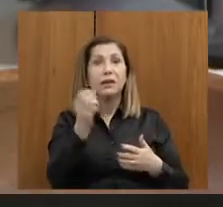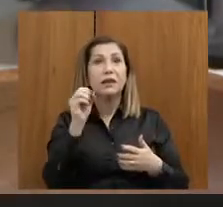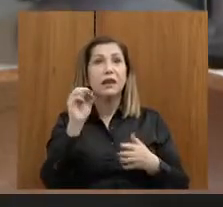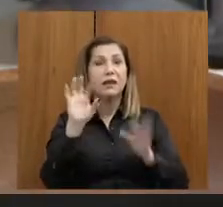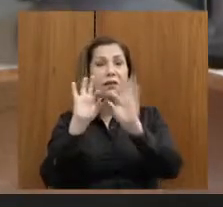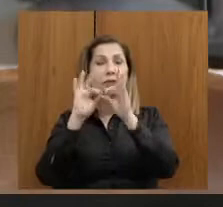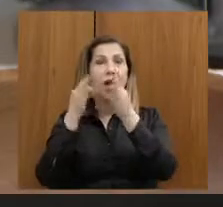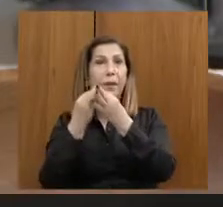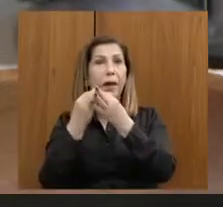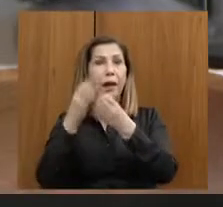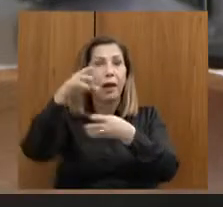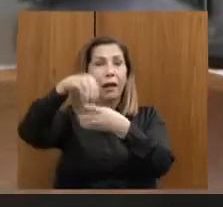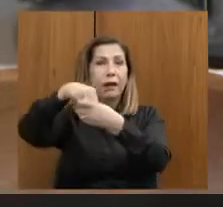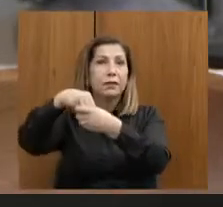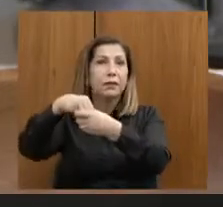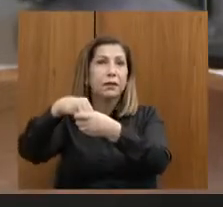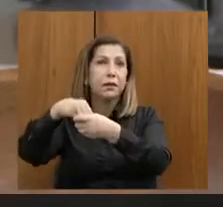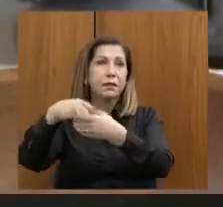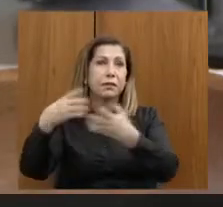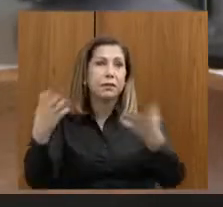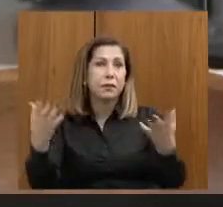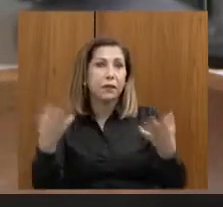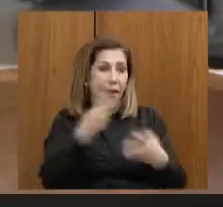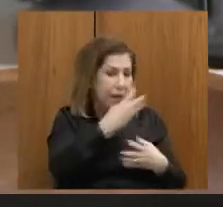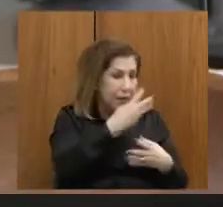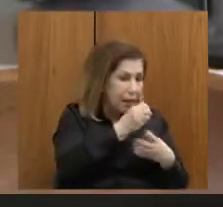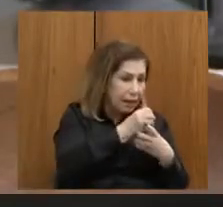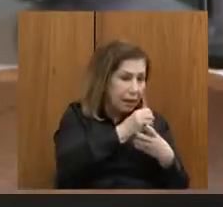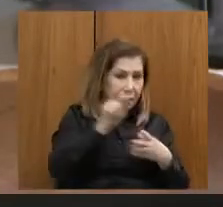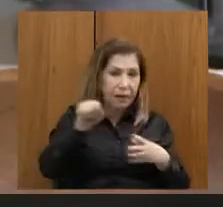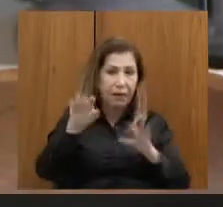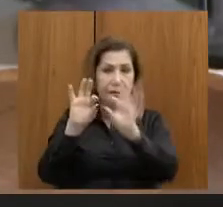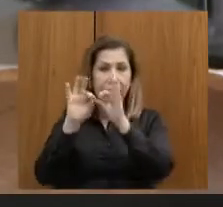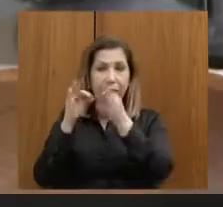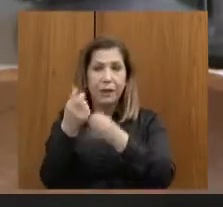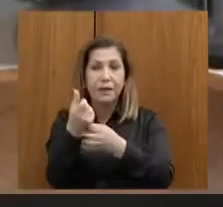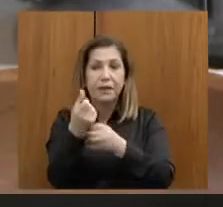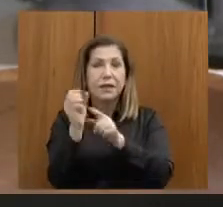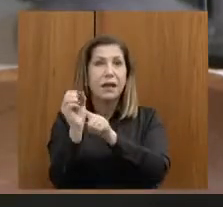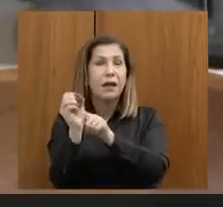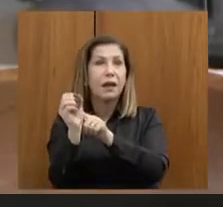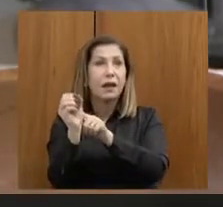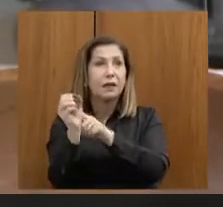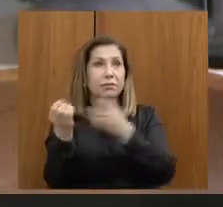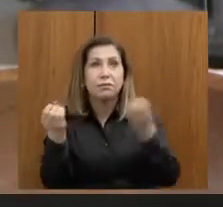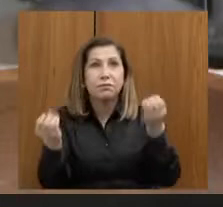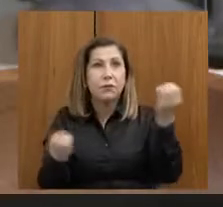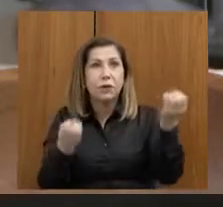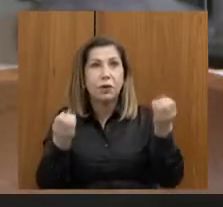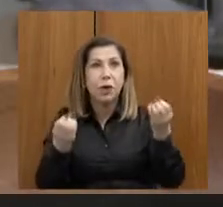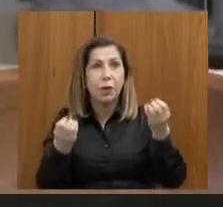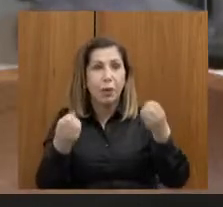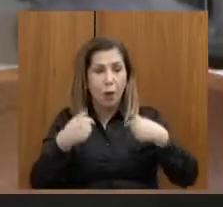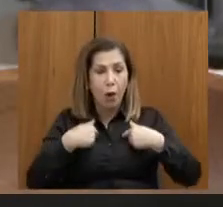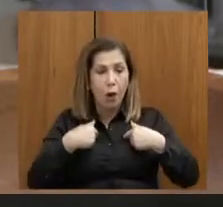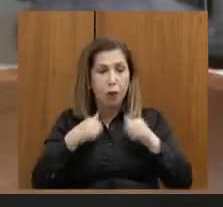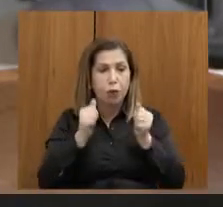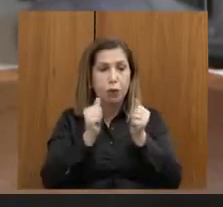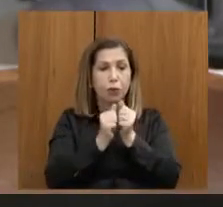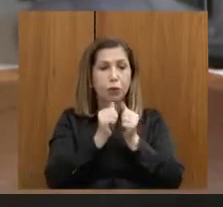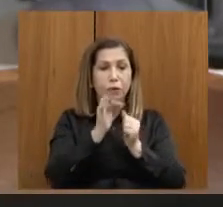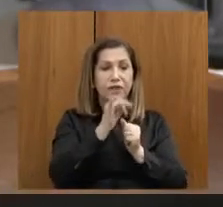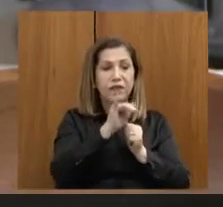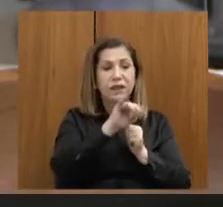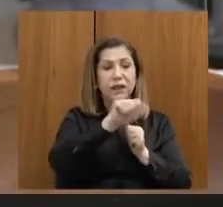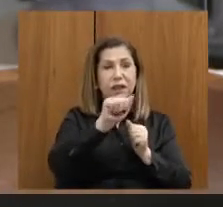dentro então por isso que o estado precisa da conta disso nós não são as pessoas físicas e nem pessoa